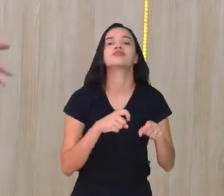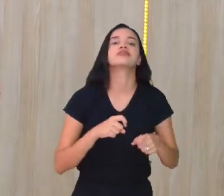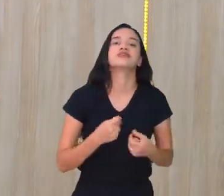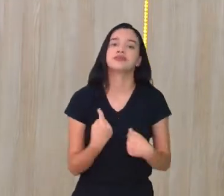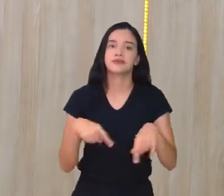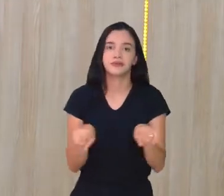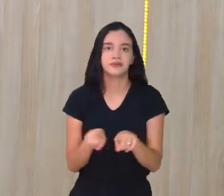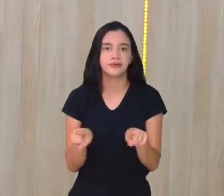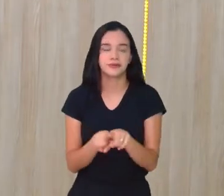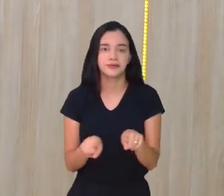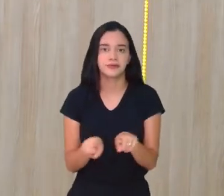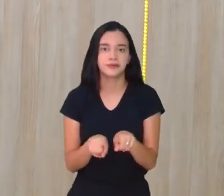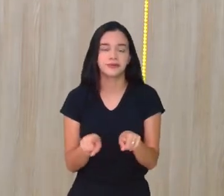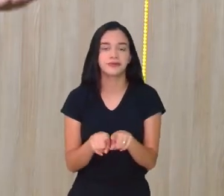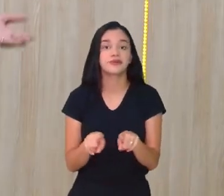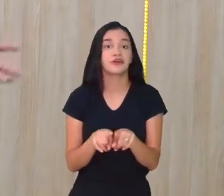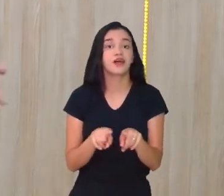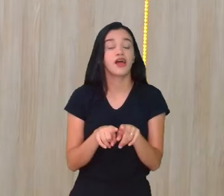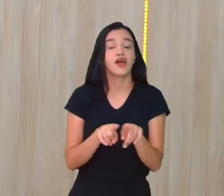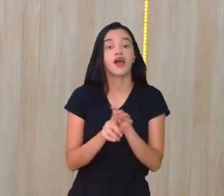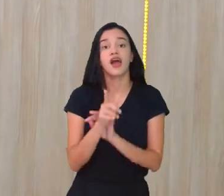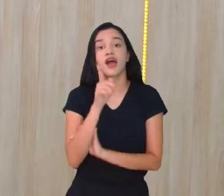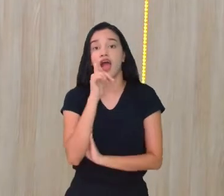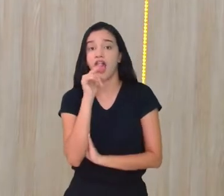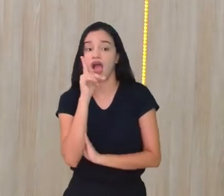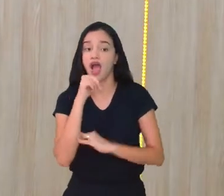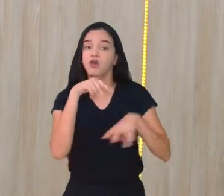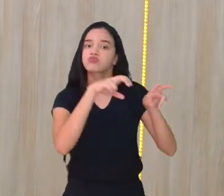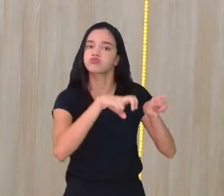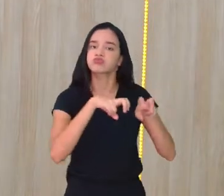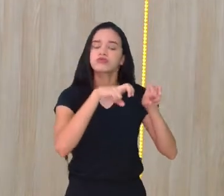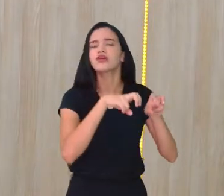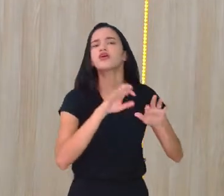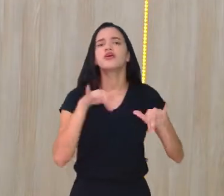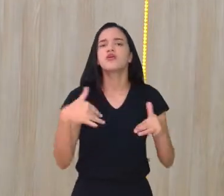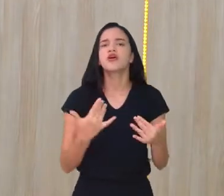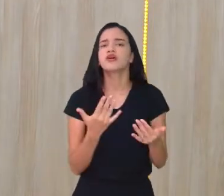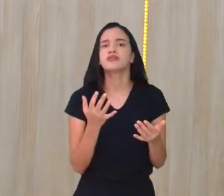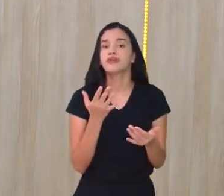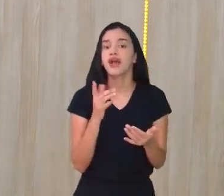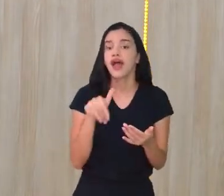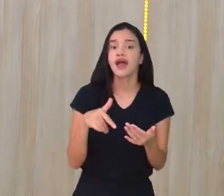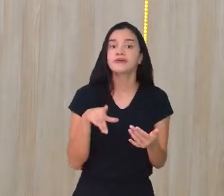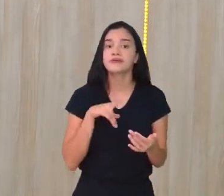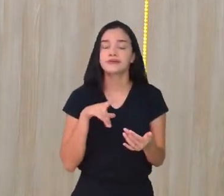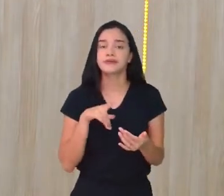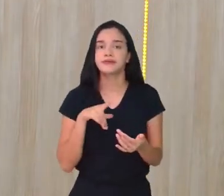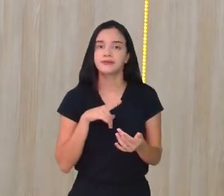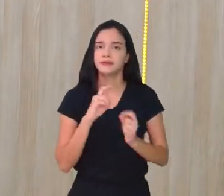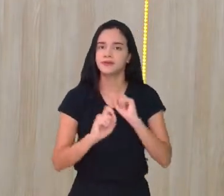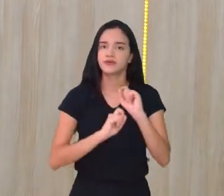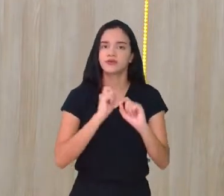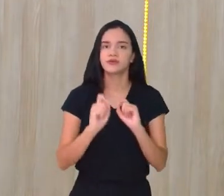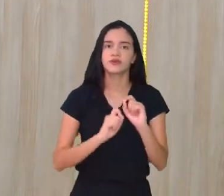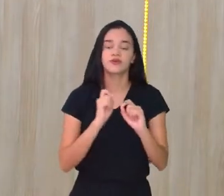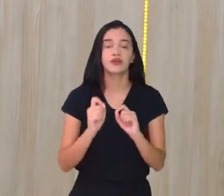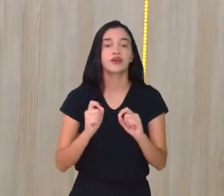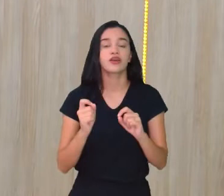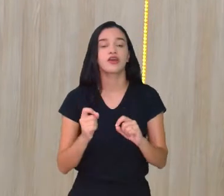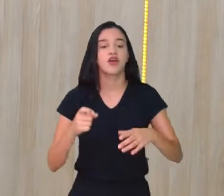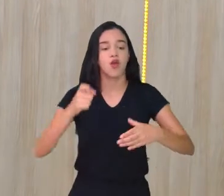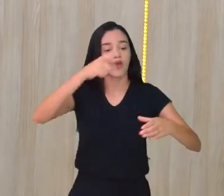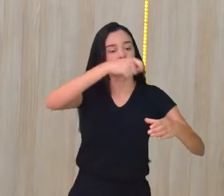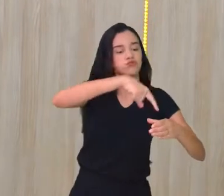agricultura, a agropecuária. E aí o que é que não acaba ocorrendo? A questão do